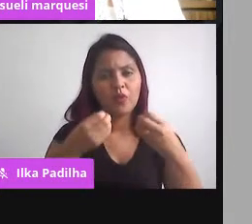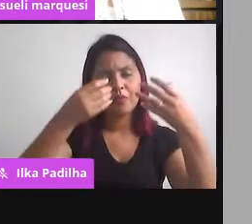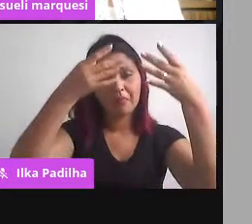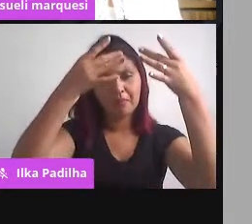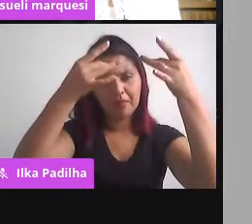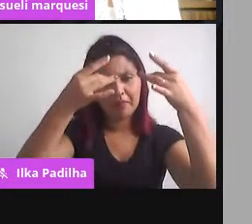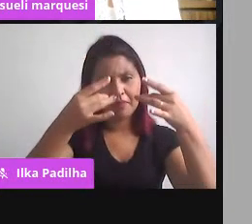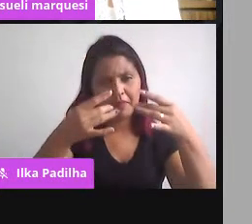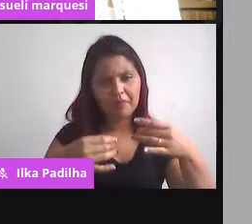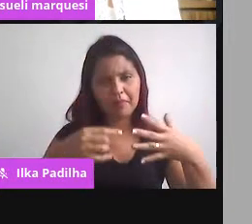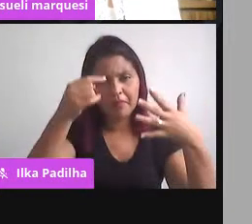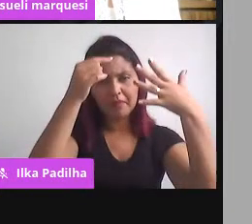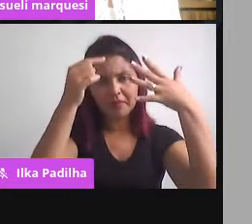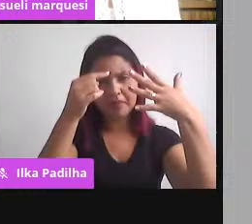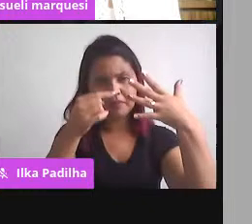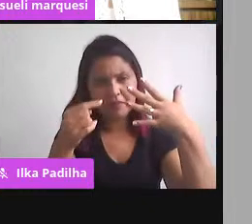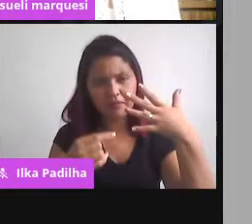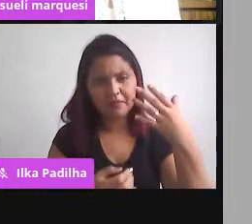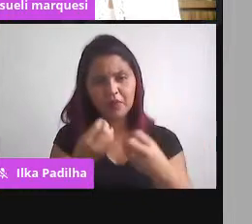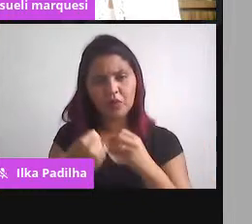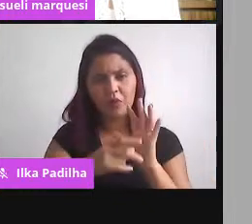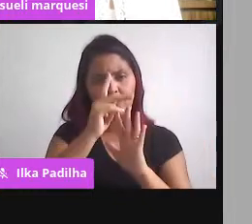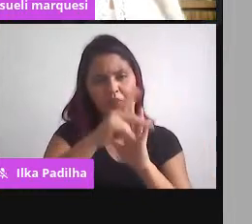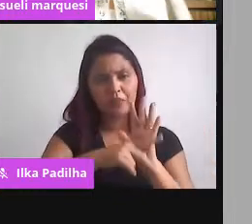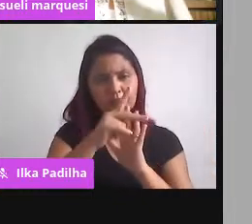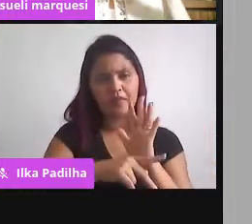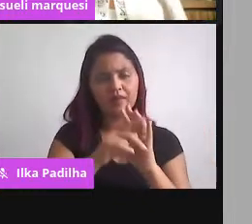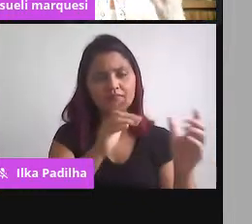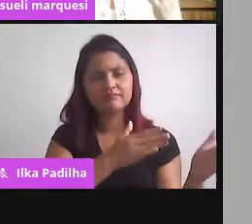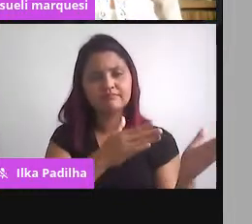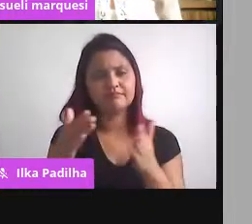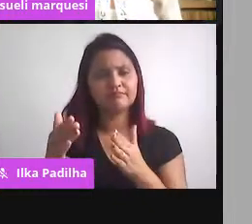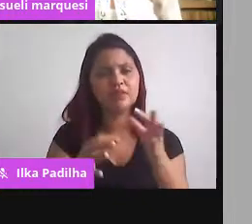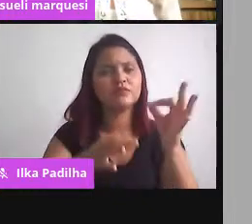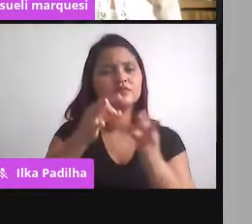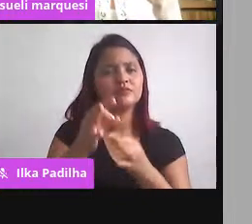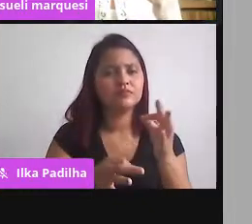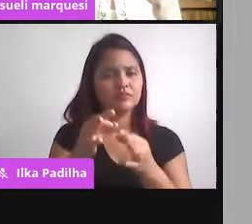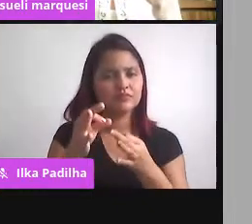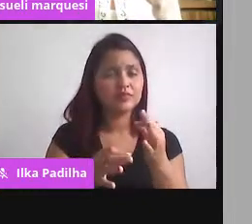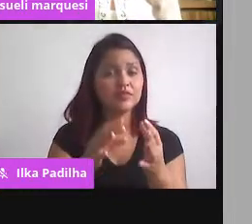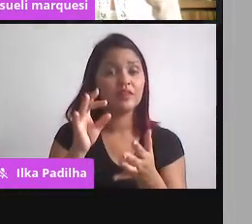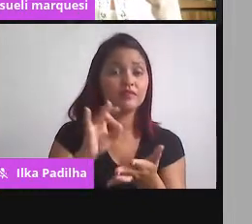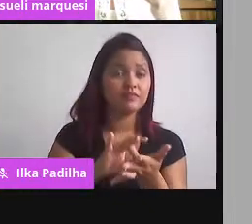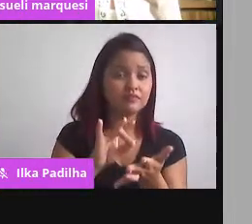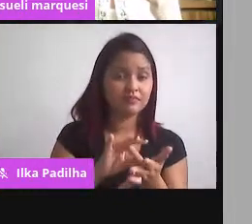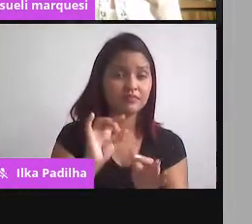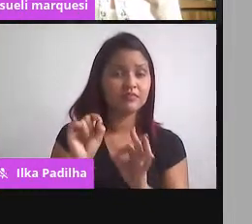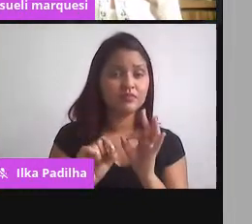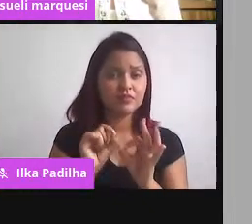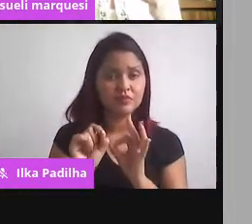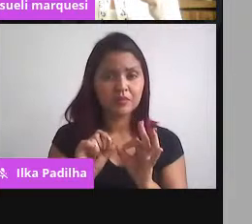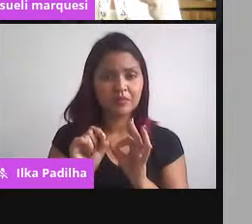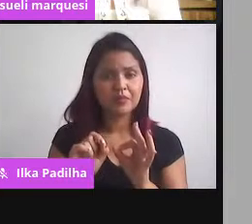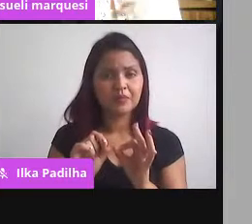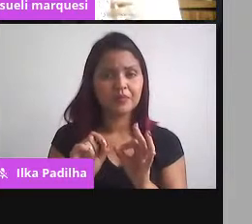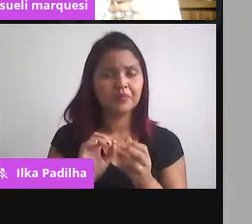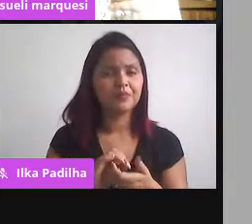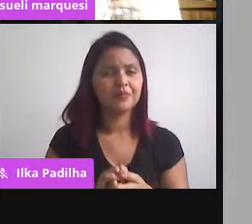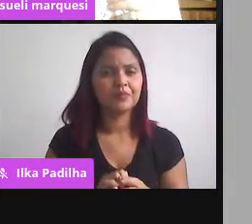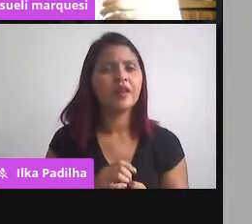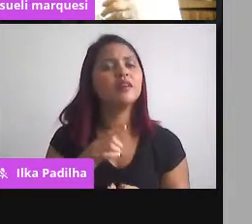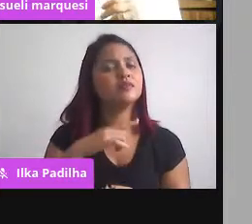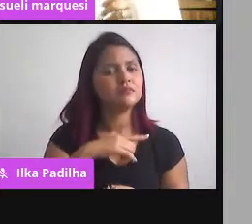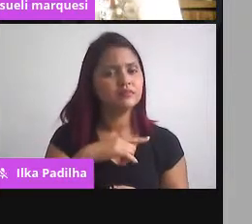descritivas compõem o plano da sentença judicial, em que há materialidade quanto à autoria do crime. Então, ali a gente